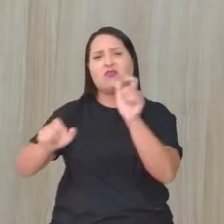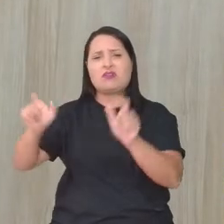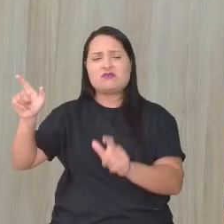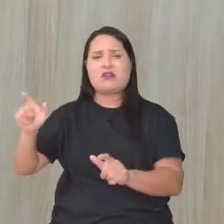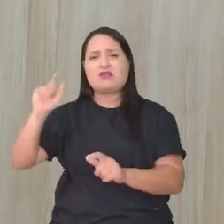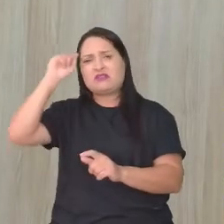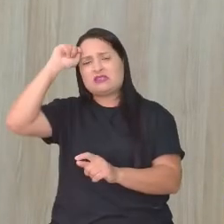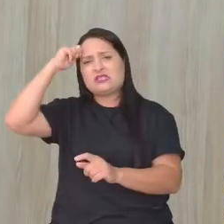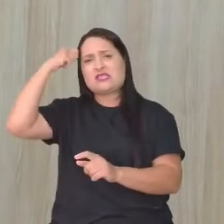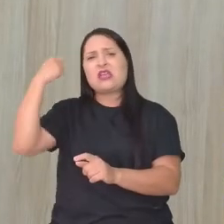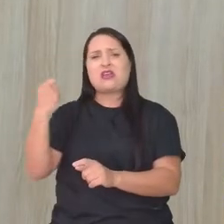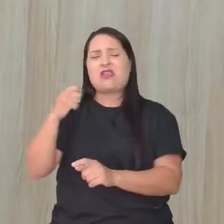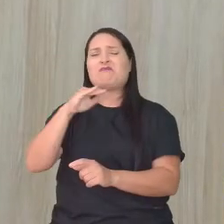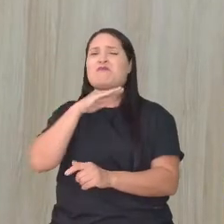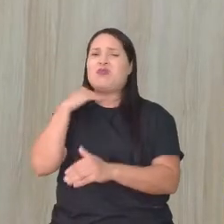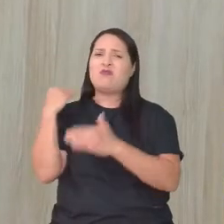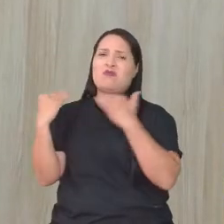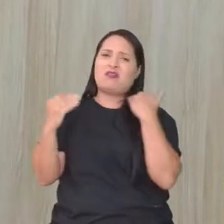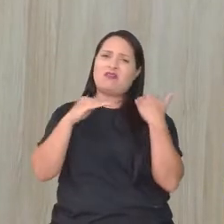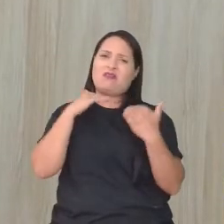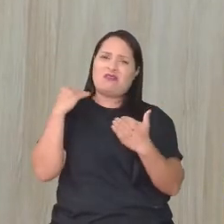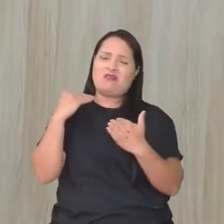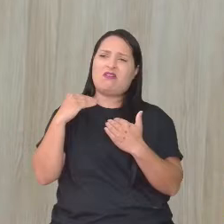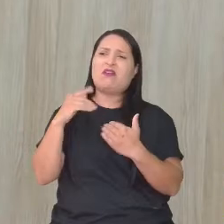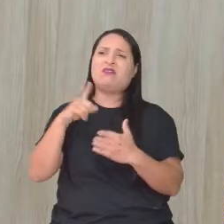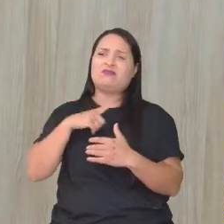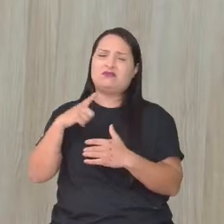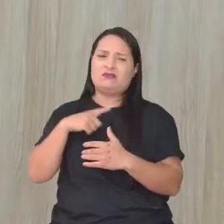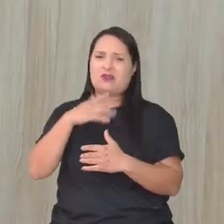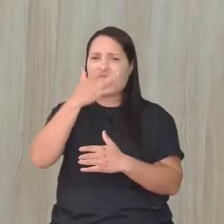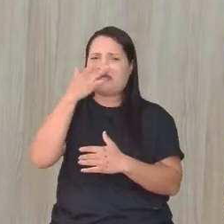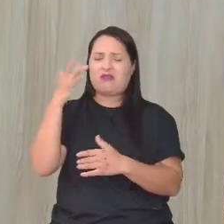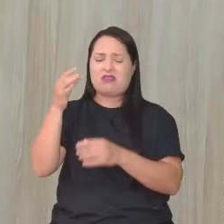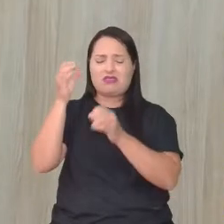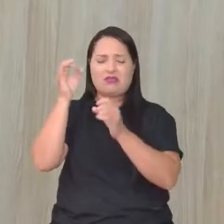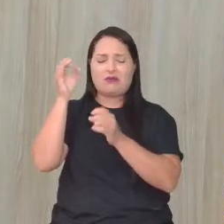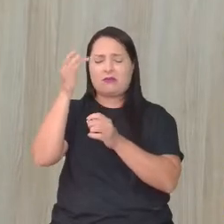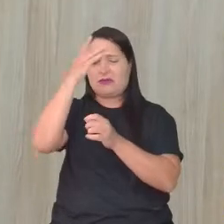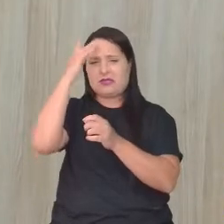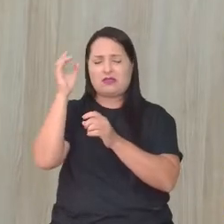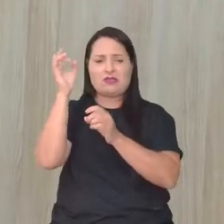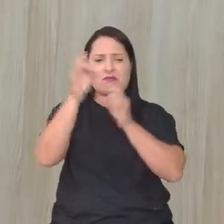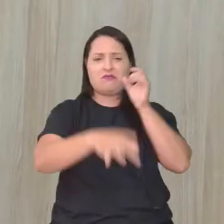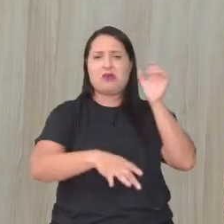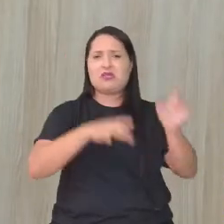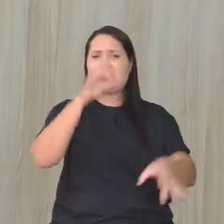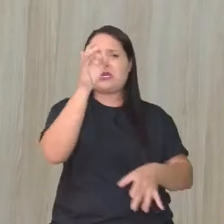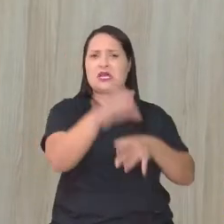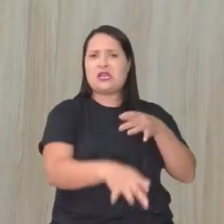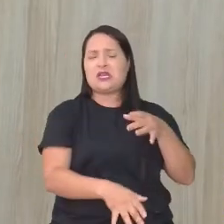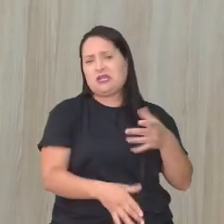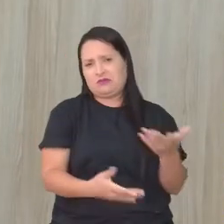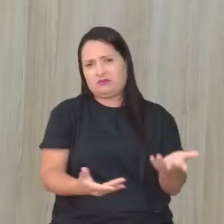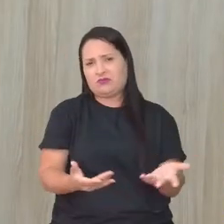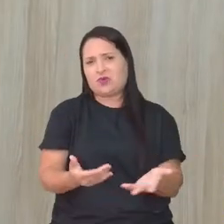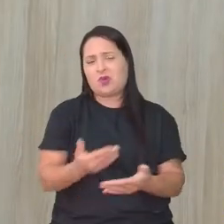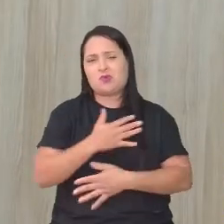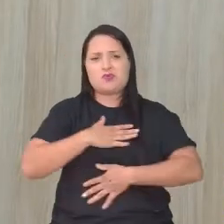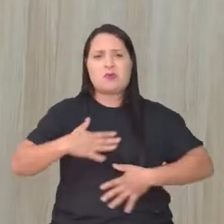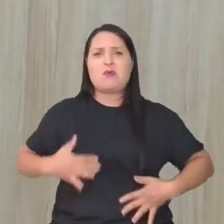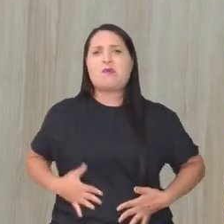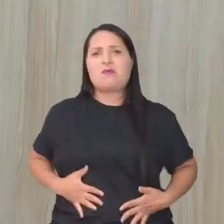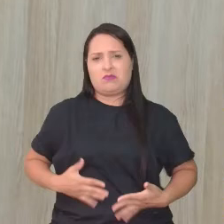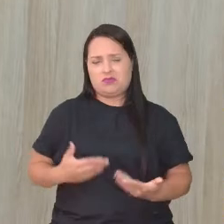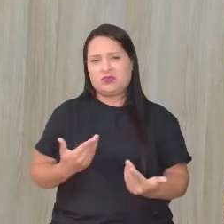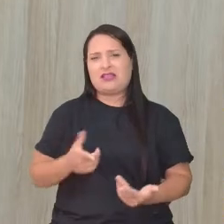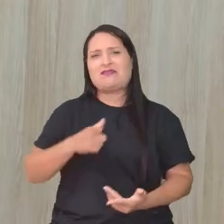navio, era jogado ali, né? Por isso que ainda tem uma história até mal assombrada diante daquele contexto ali, daquela